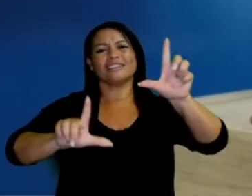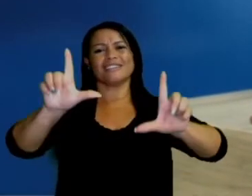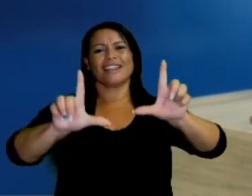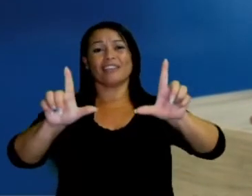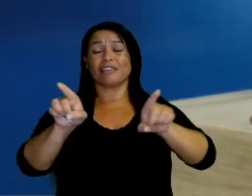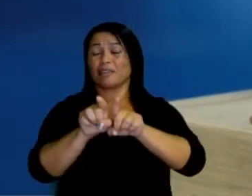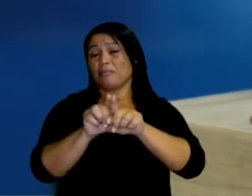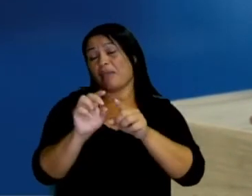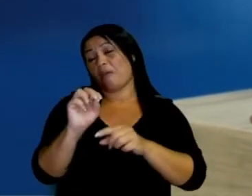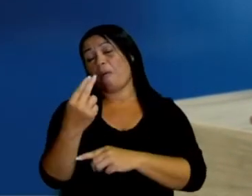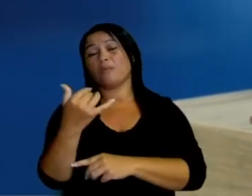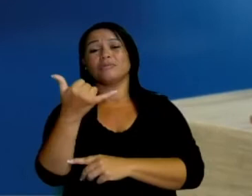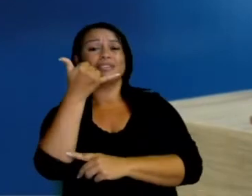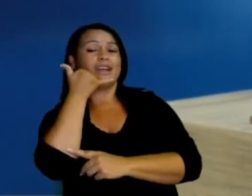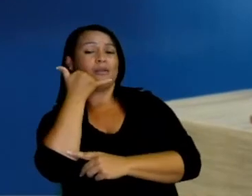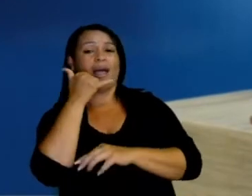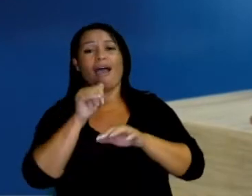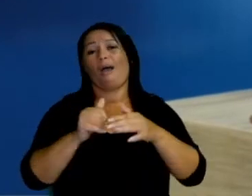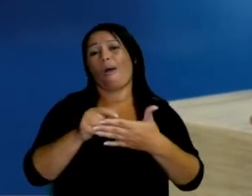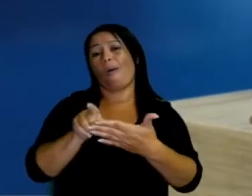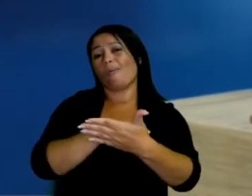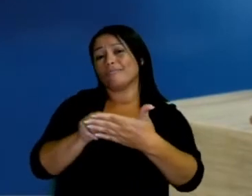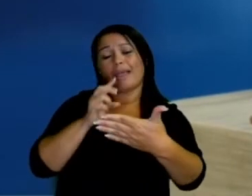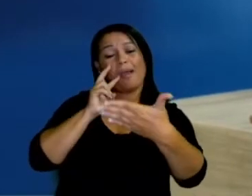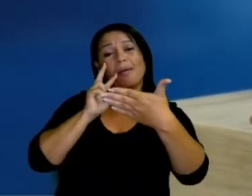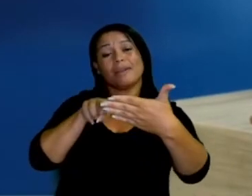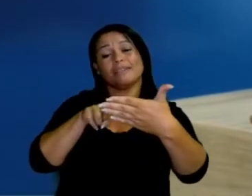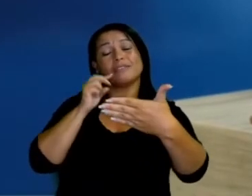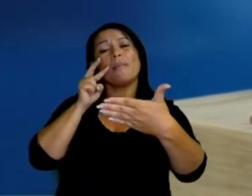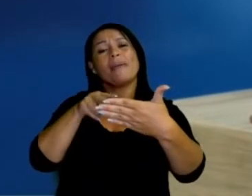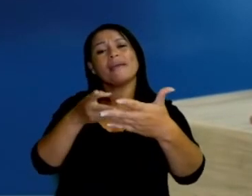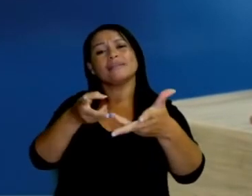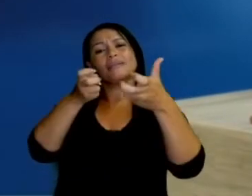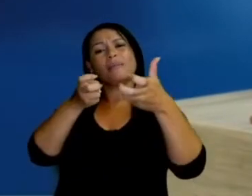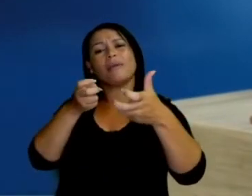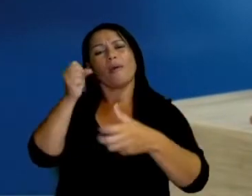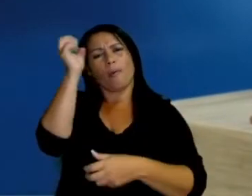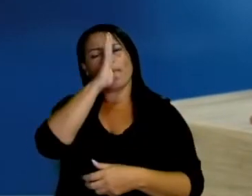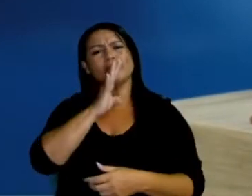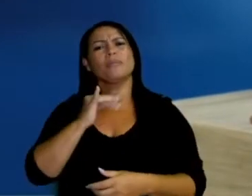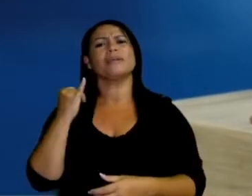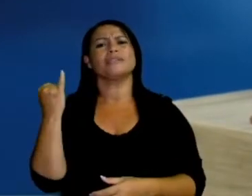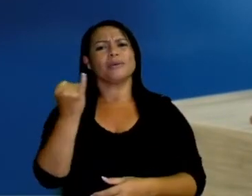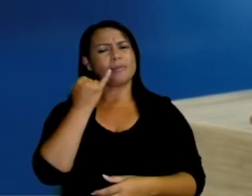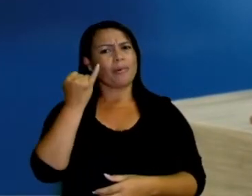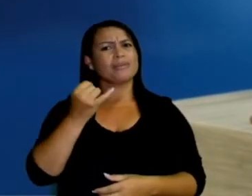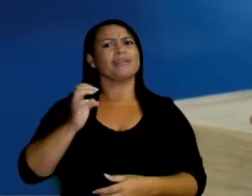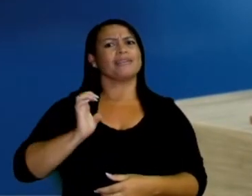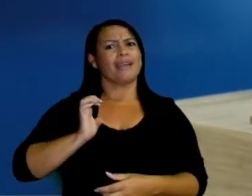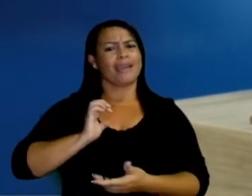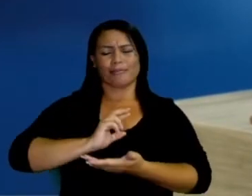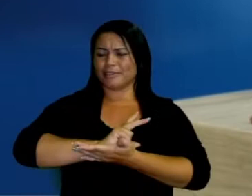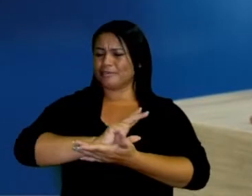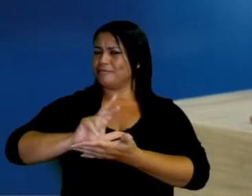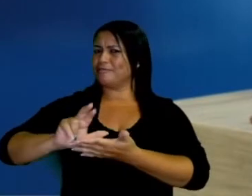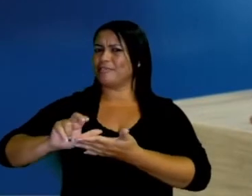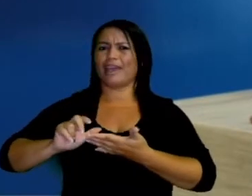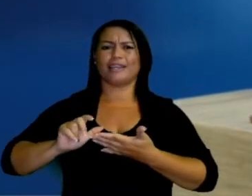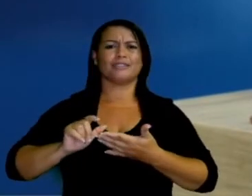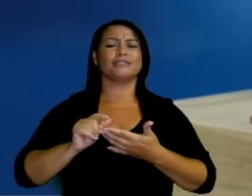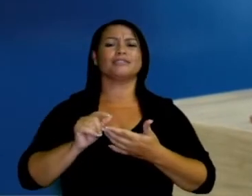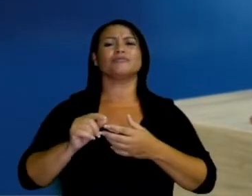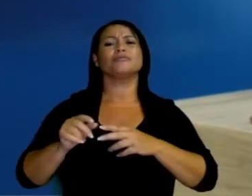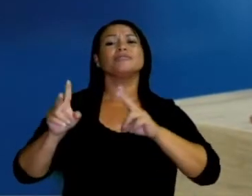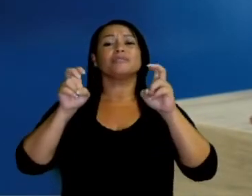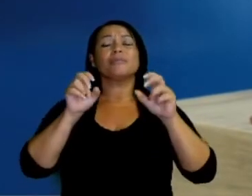ou de um aparelho celular ou tablet, etc., vocês vão perceber o quanto o Brasil, né, ele é rico em vários aspectos, tá? Então, se